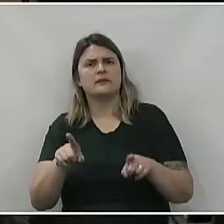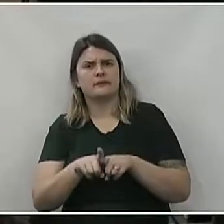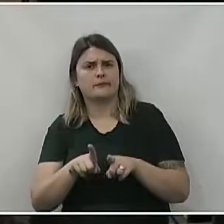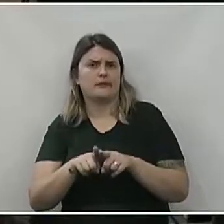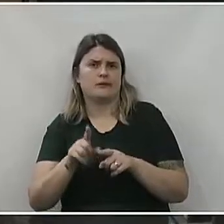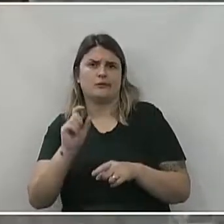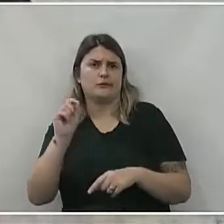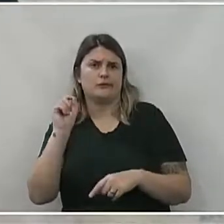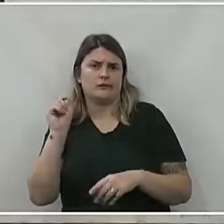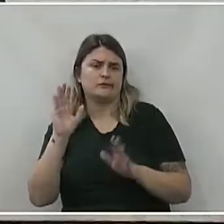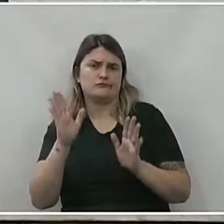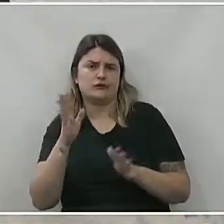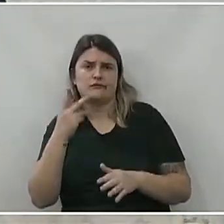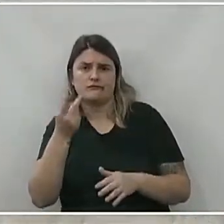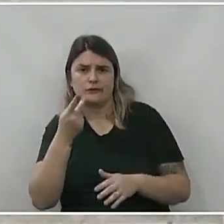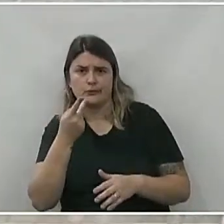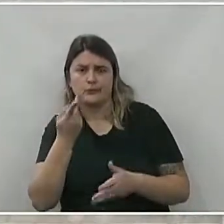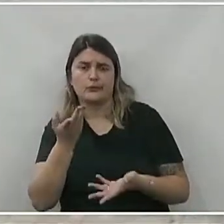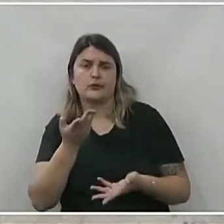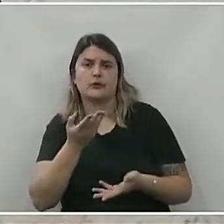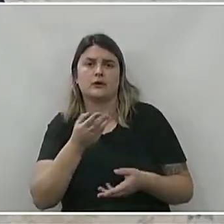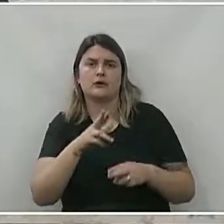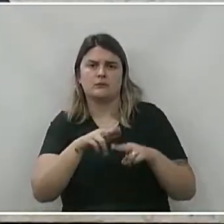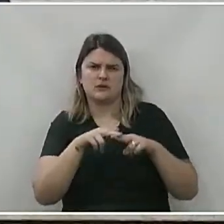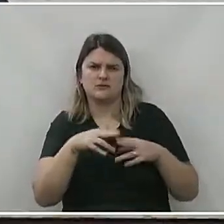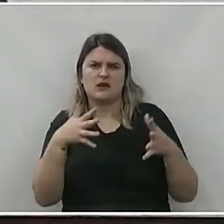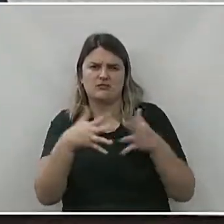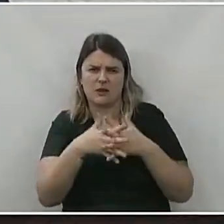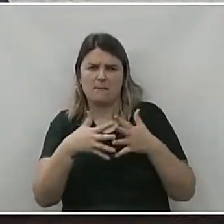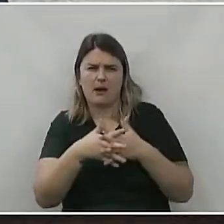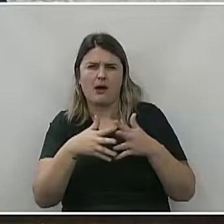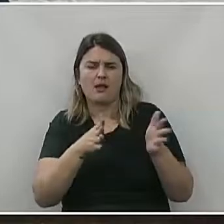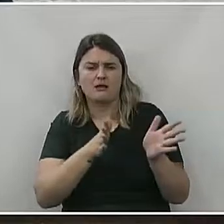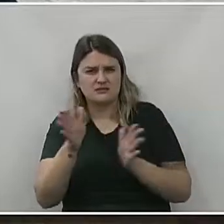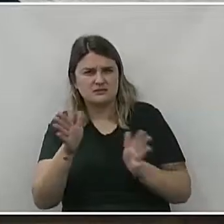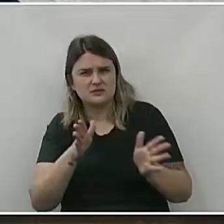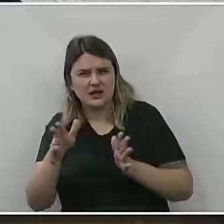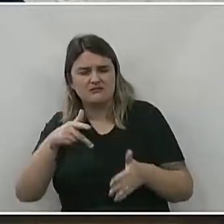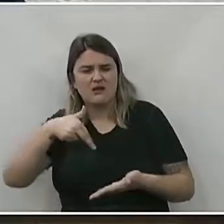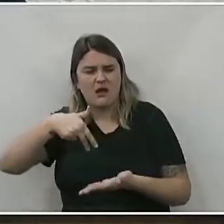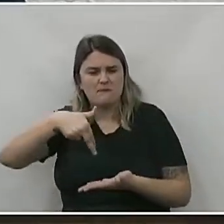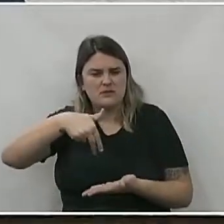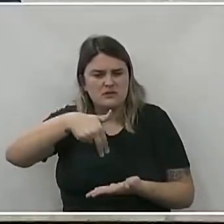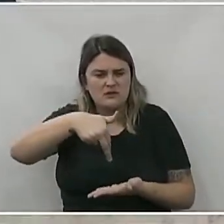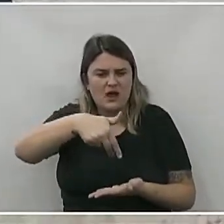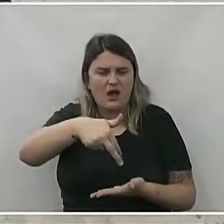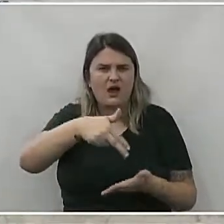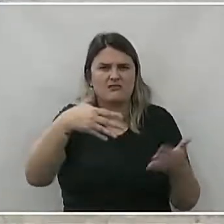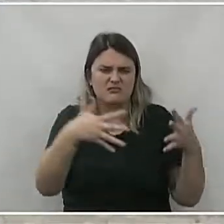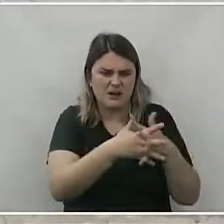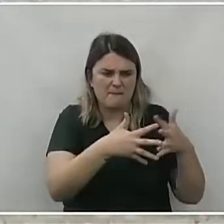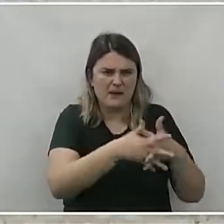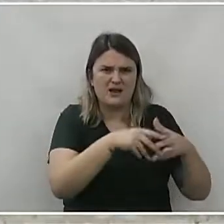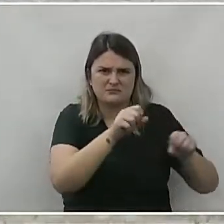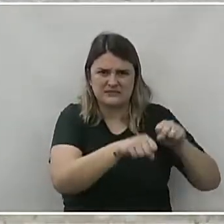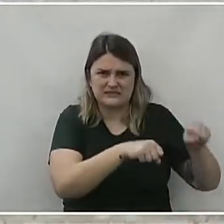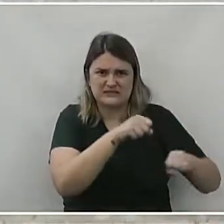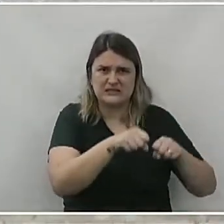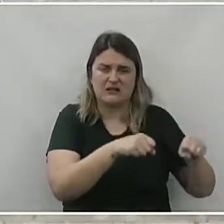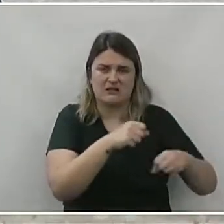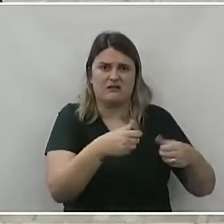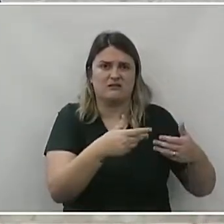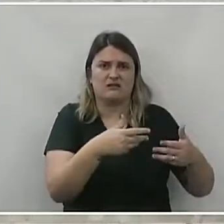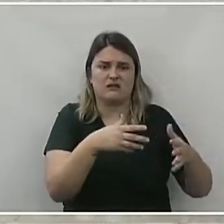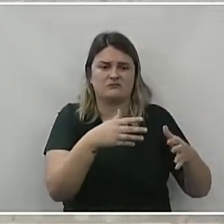foi falado a respeito do requerimento do vereador Godoy, não somente as